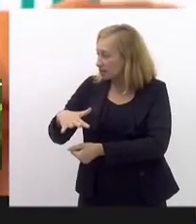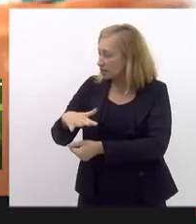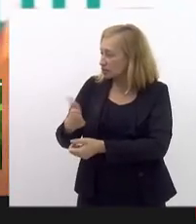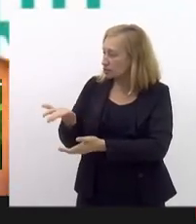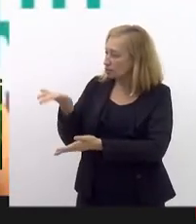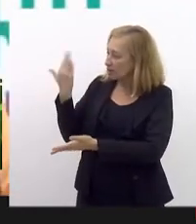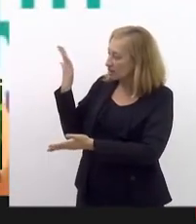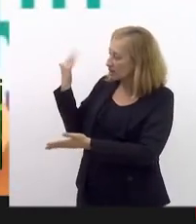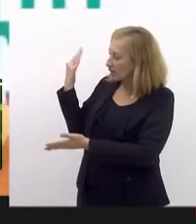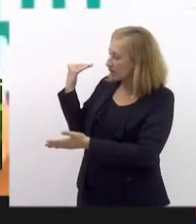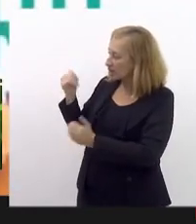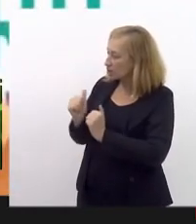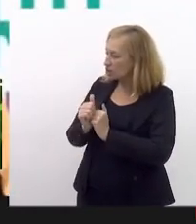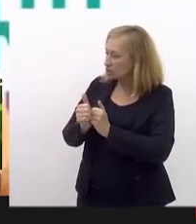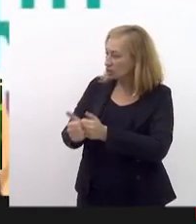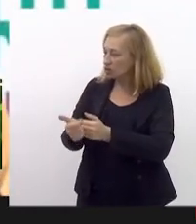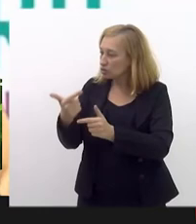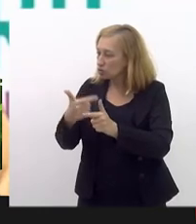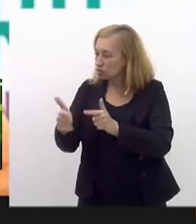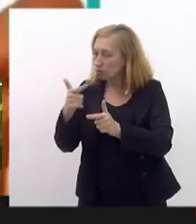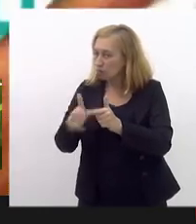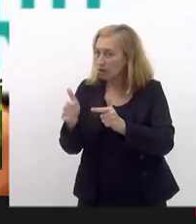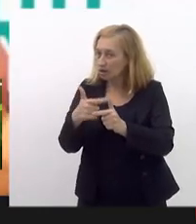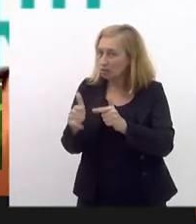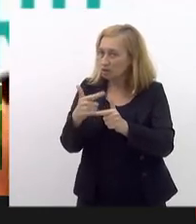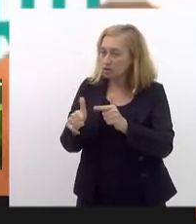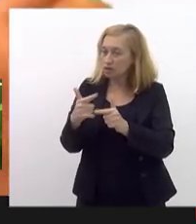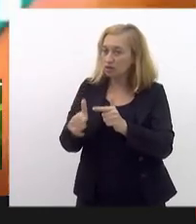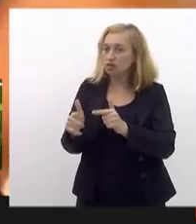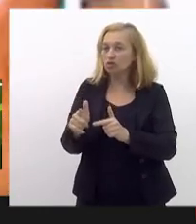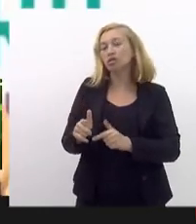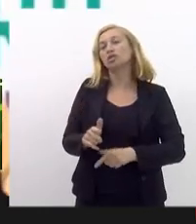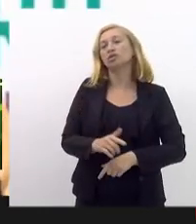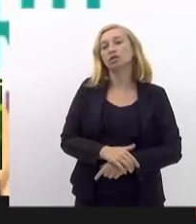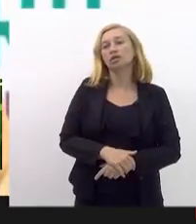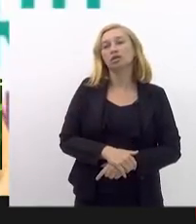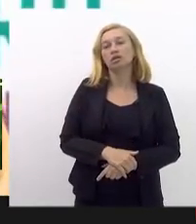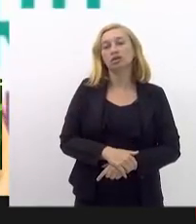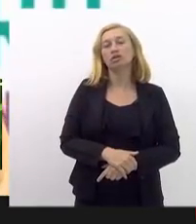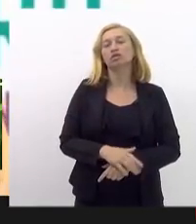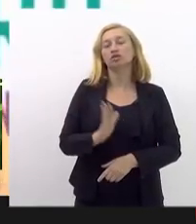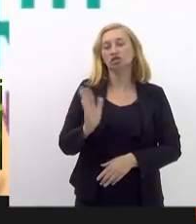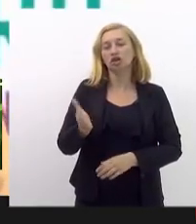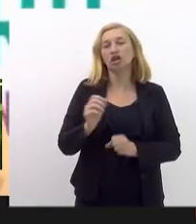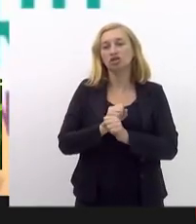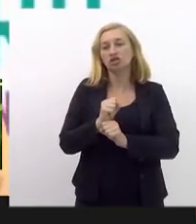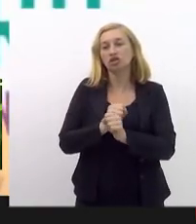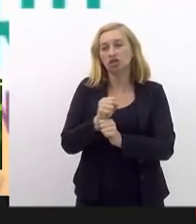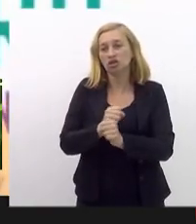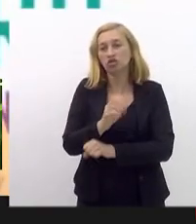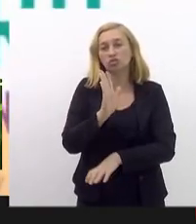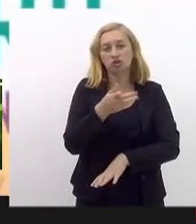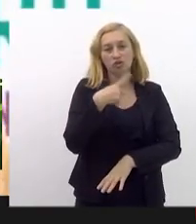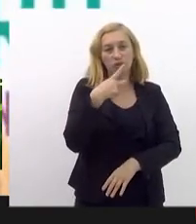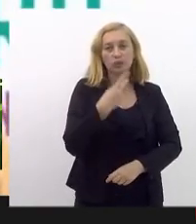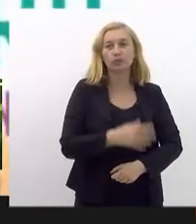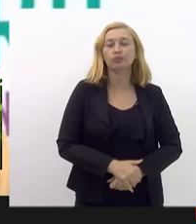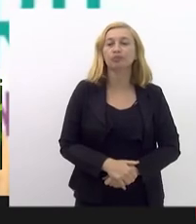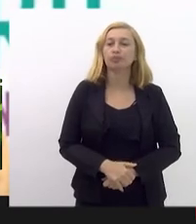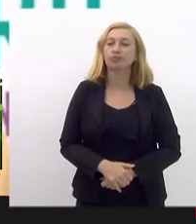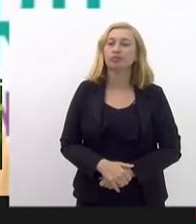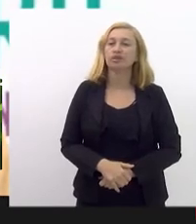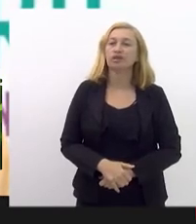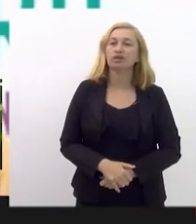gente se viu nos problemas recentes, não tanto recentes, mas já de algum tempo, como ele mencionou. Para